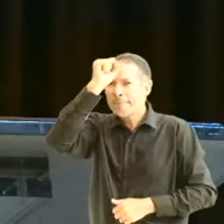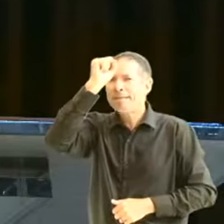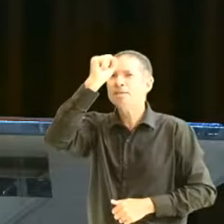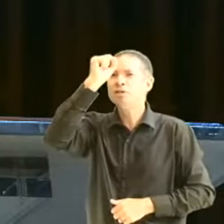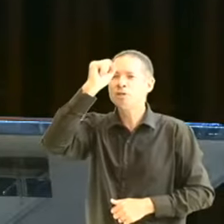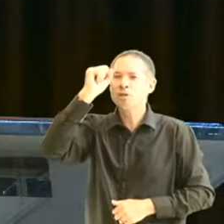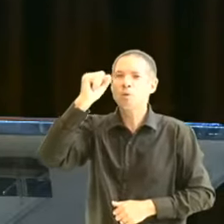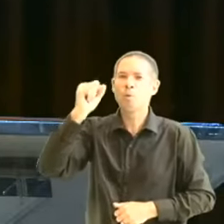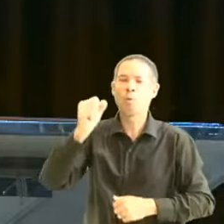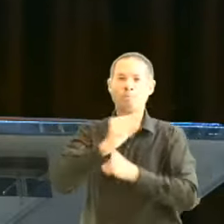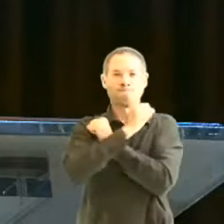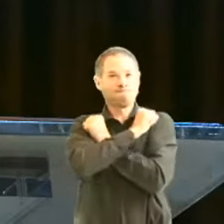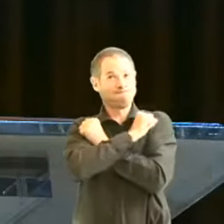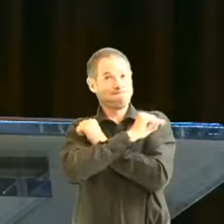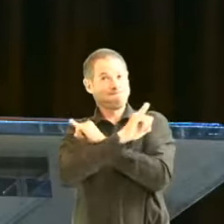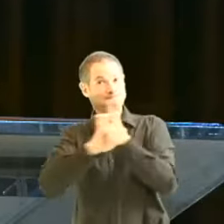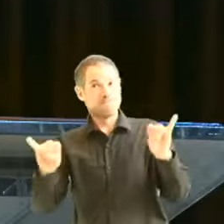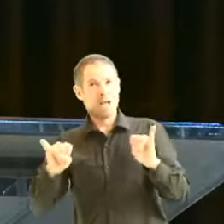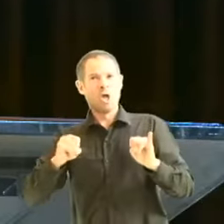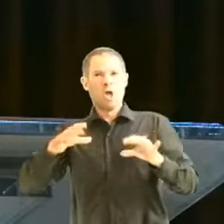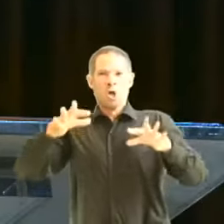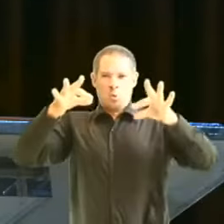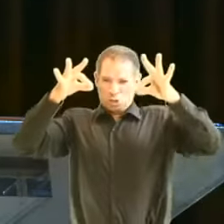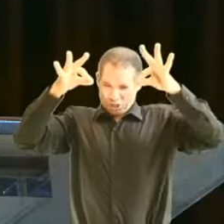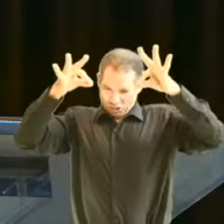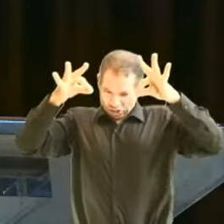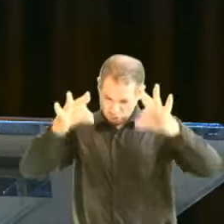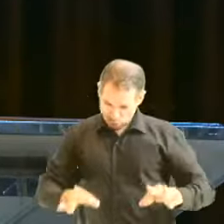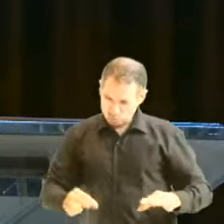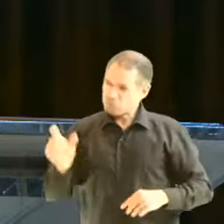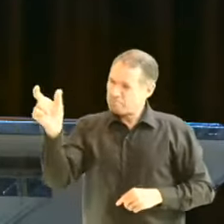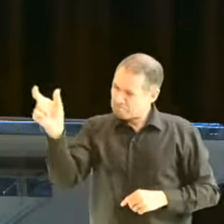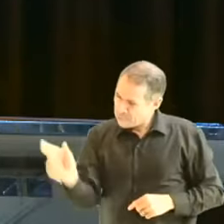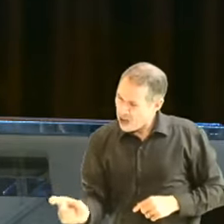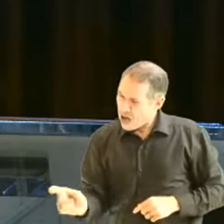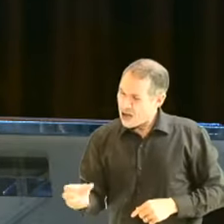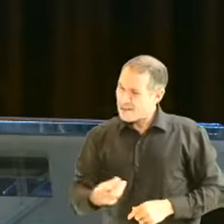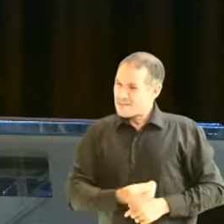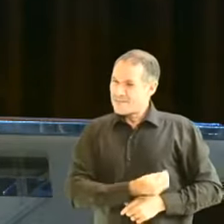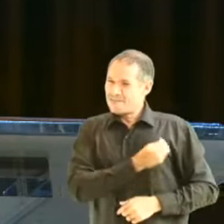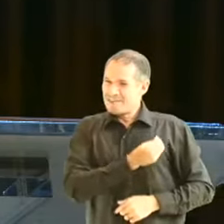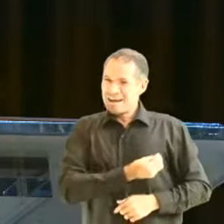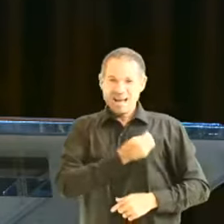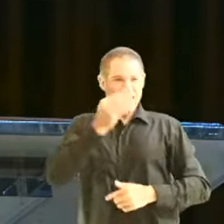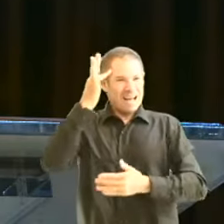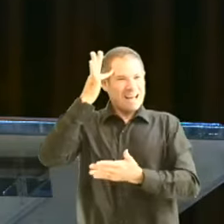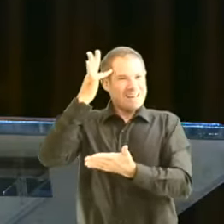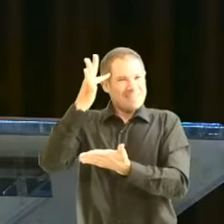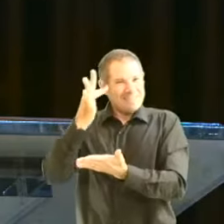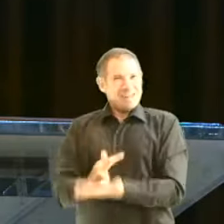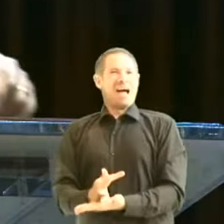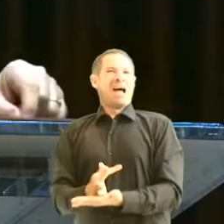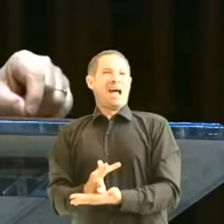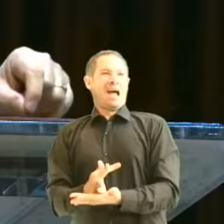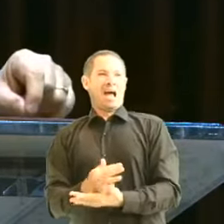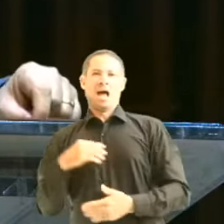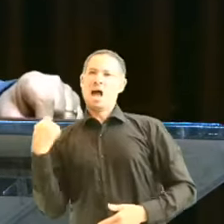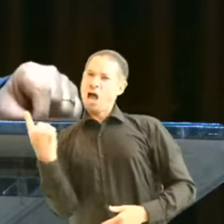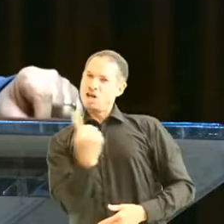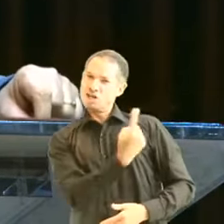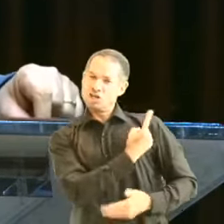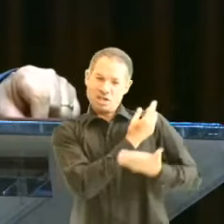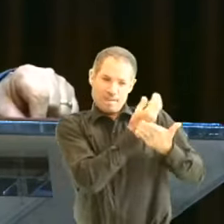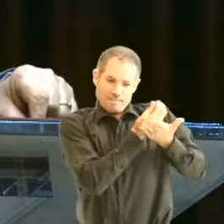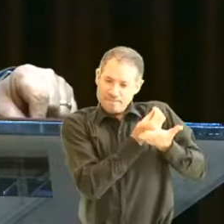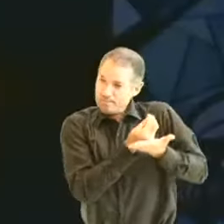esse profeta: o justo viverá pela fé. A gente coloca a